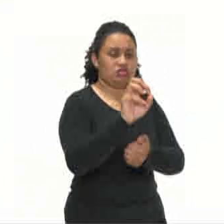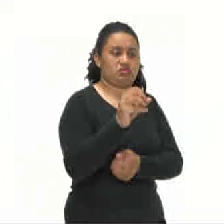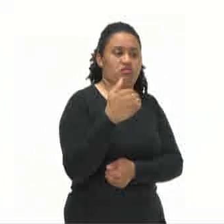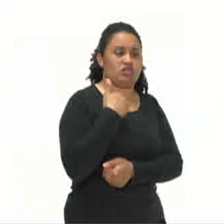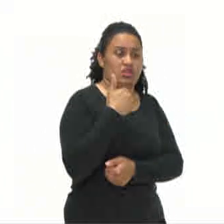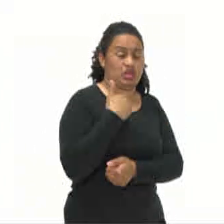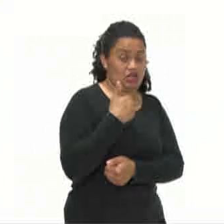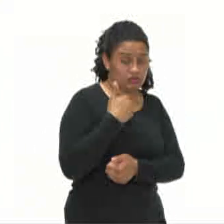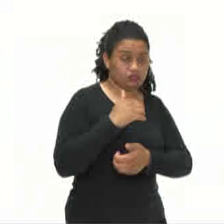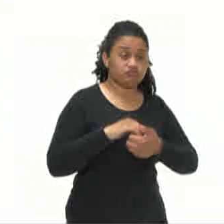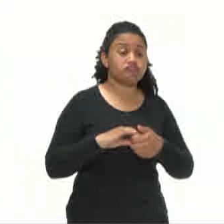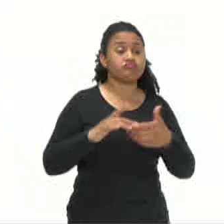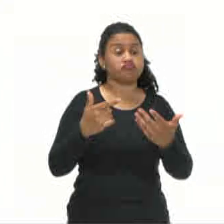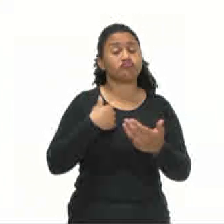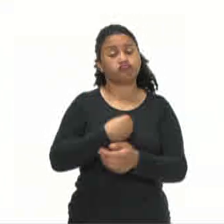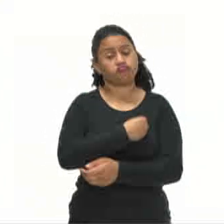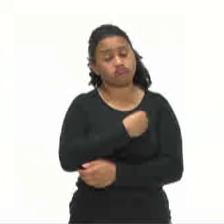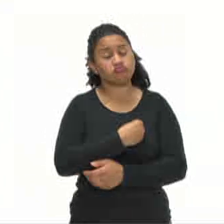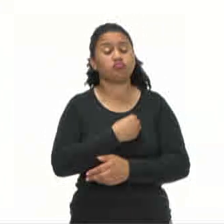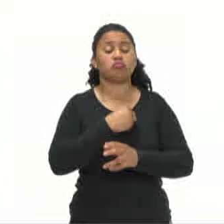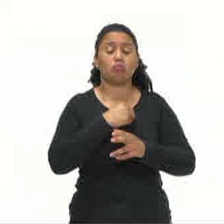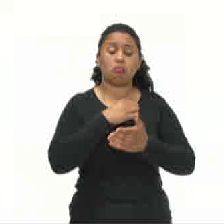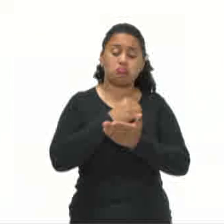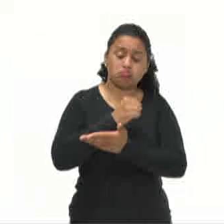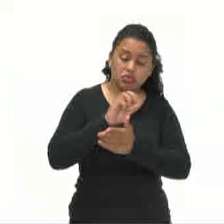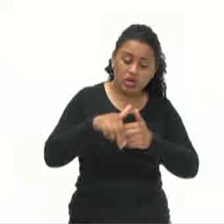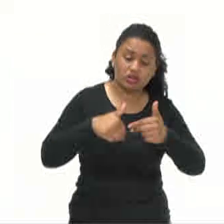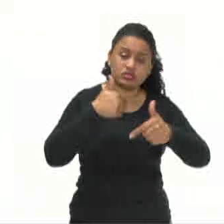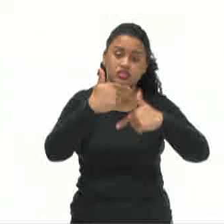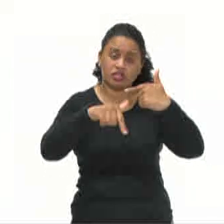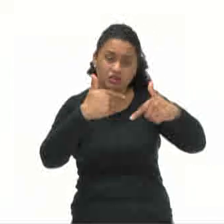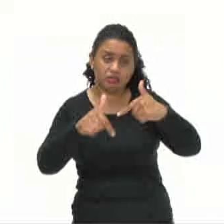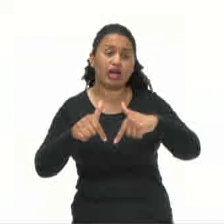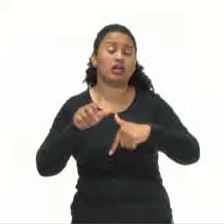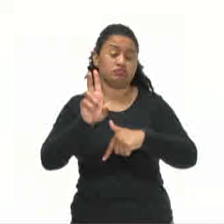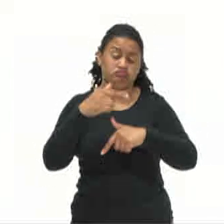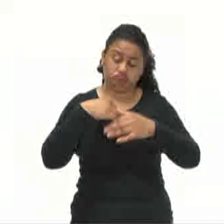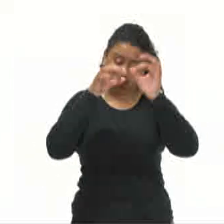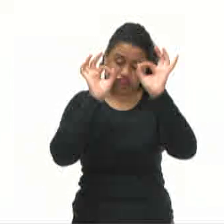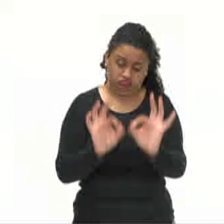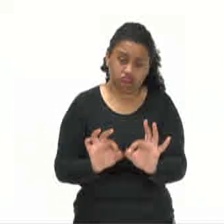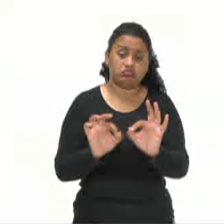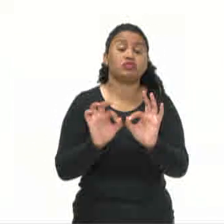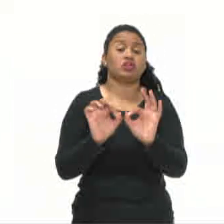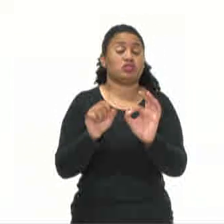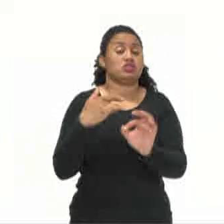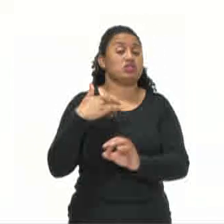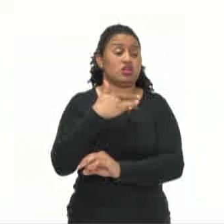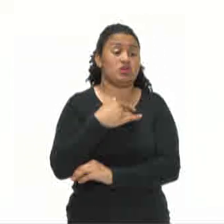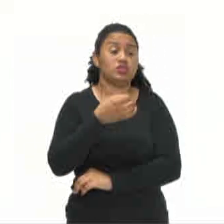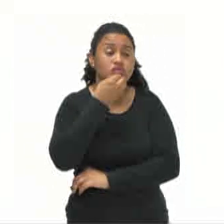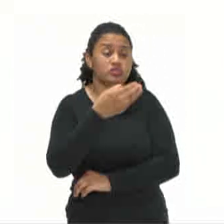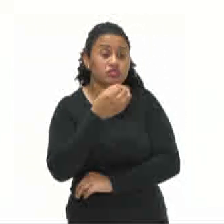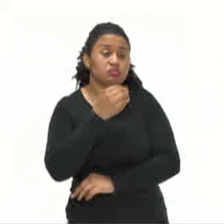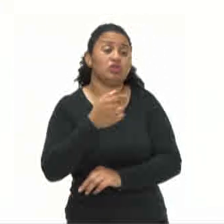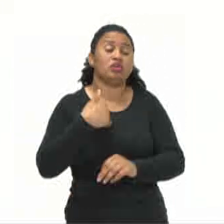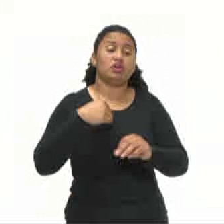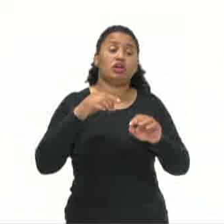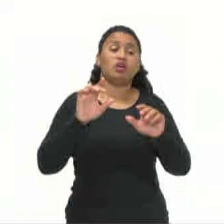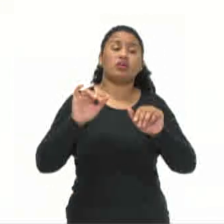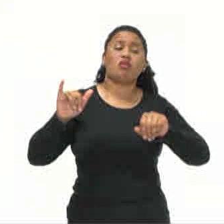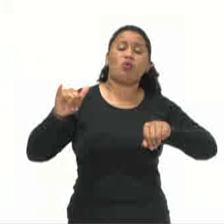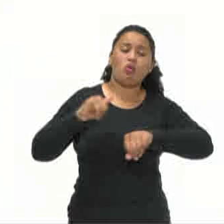dos 40. Vivo de meu trabalho, quase sempre honrado. Gozo de boa saúde e estou